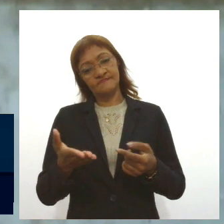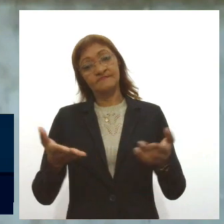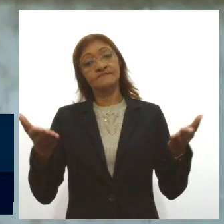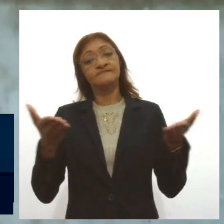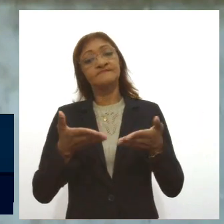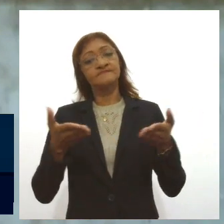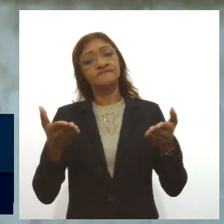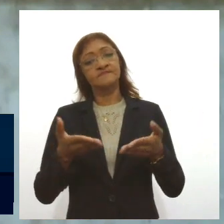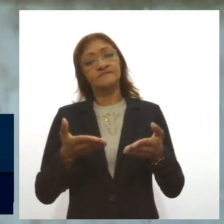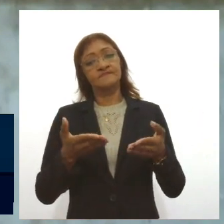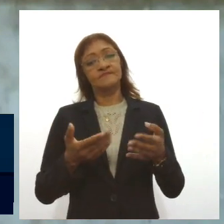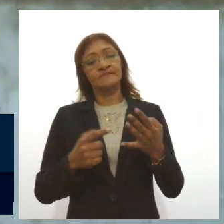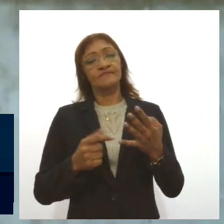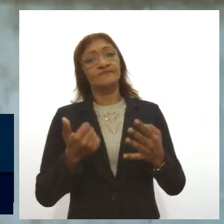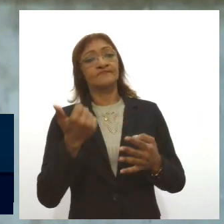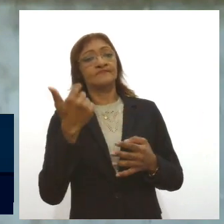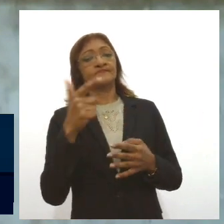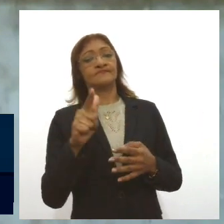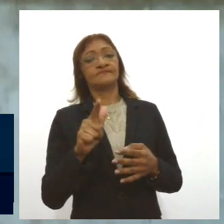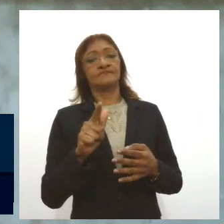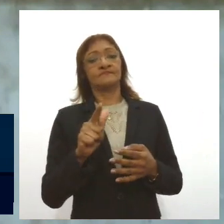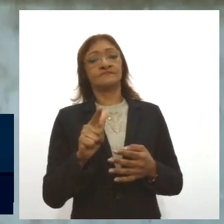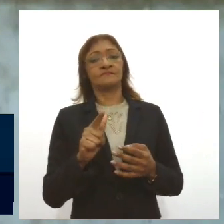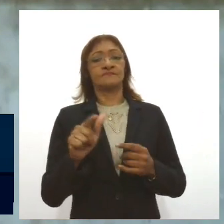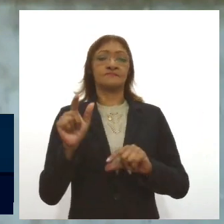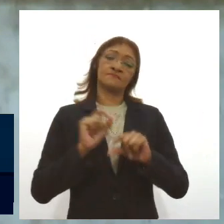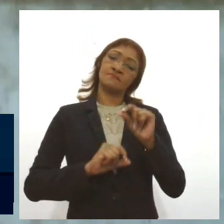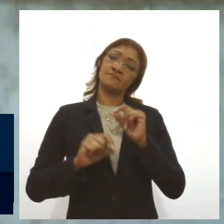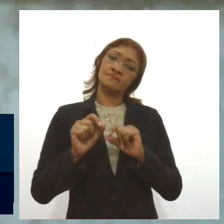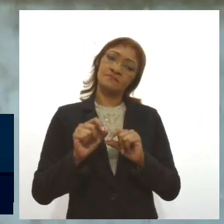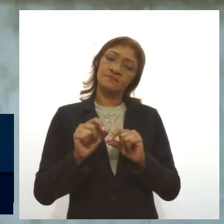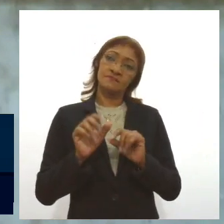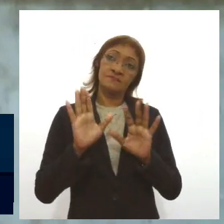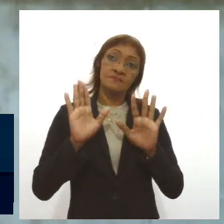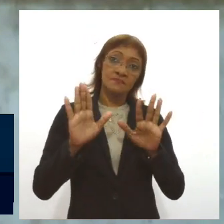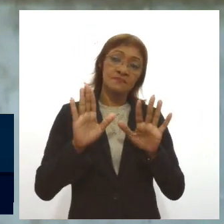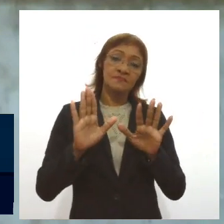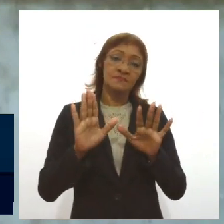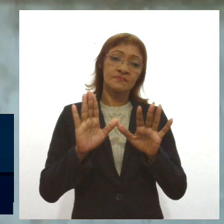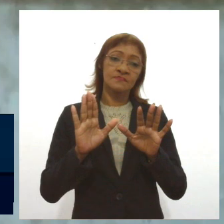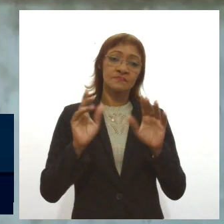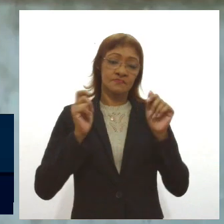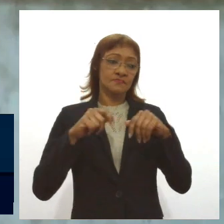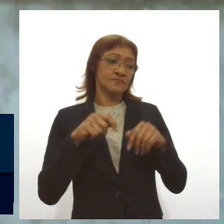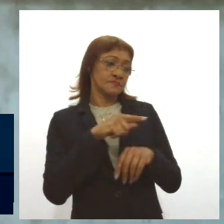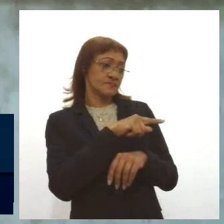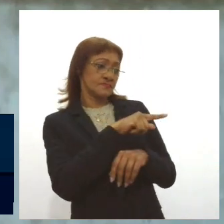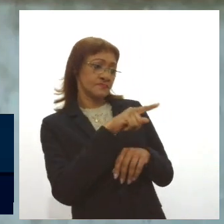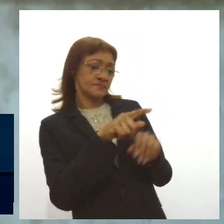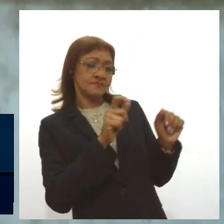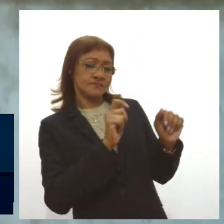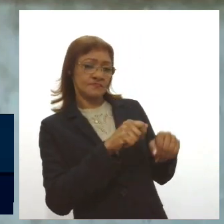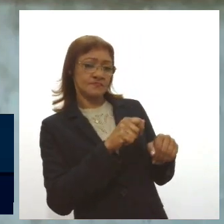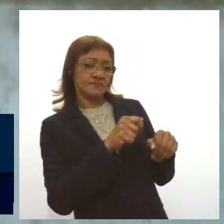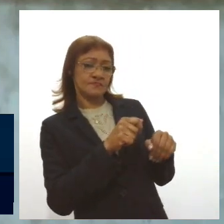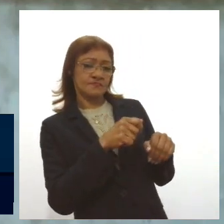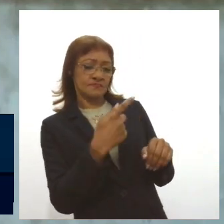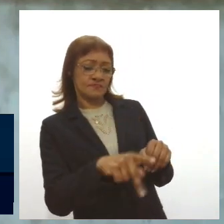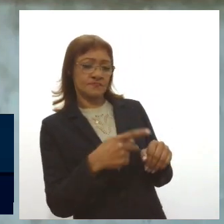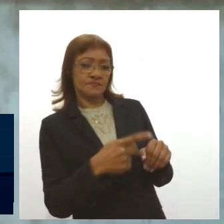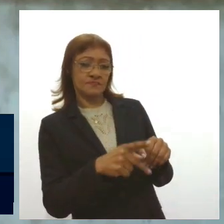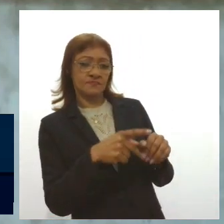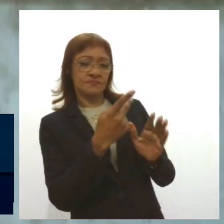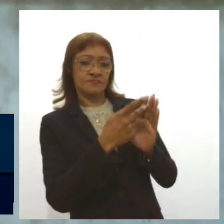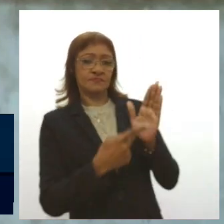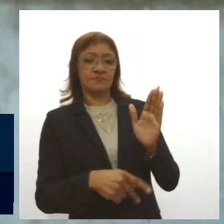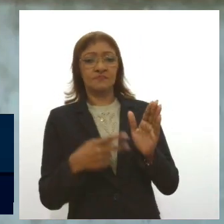que está na marca do pênalti, e se o tempo permitir, se vocês puderem apreciar e aprovar esse PL ainda nesse ano